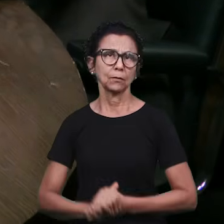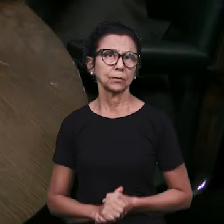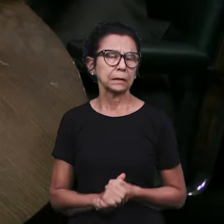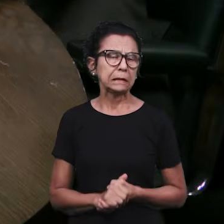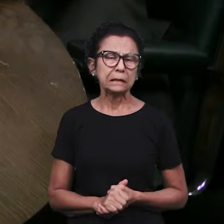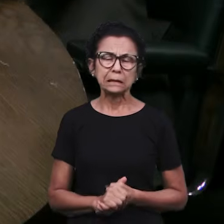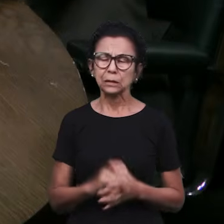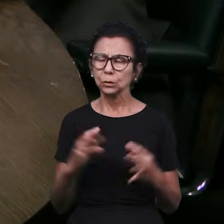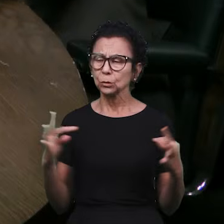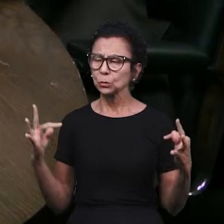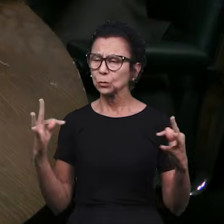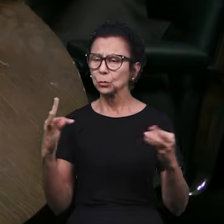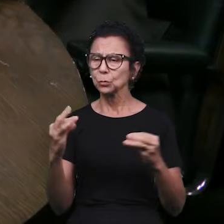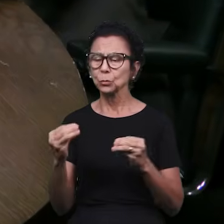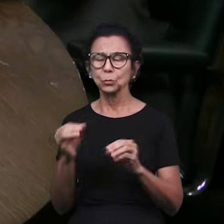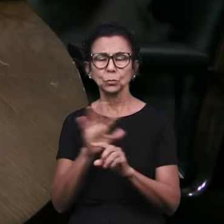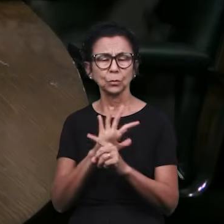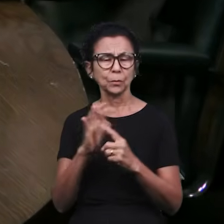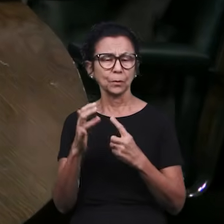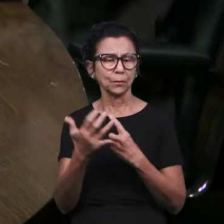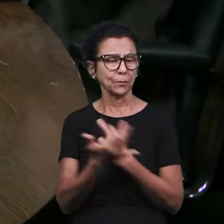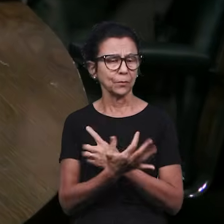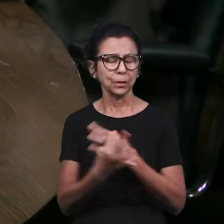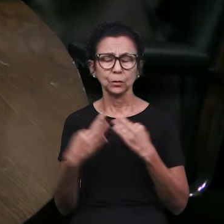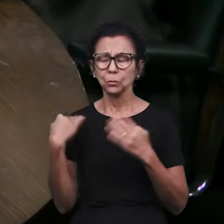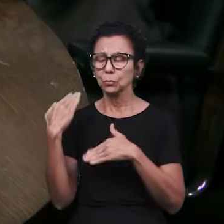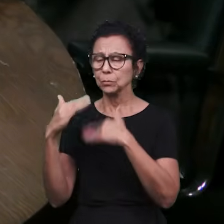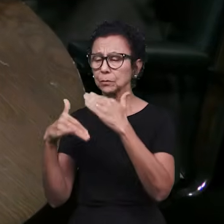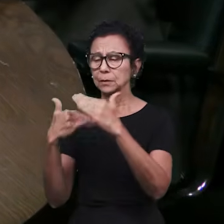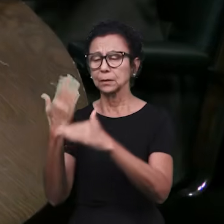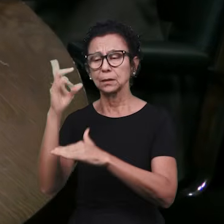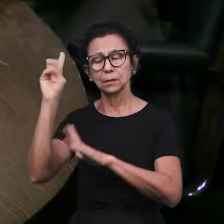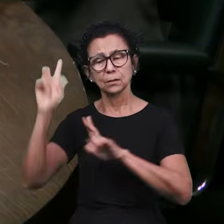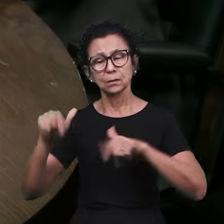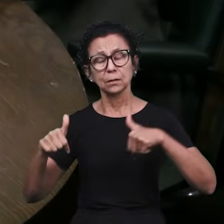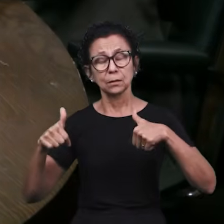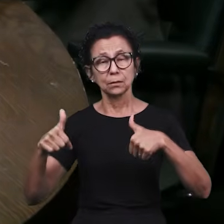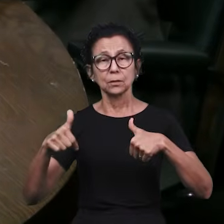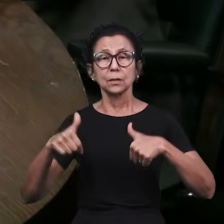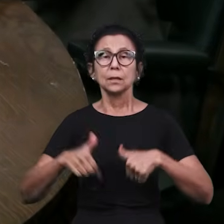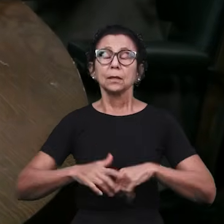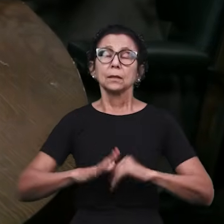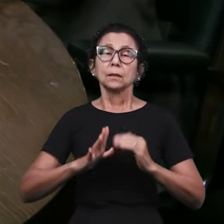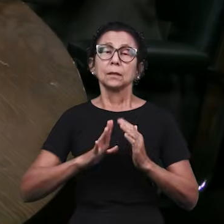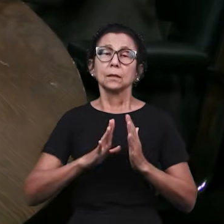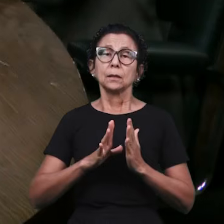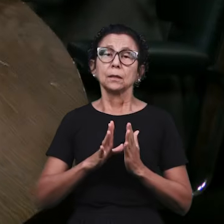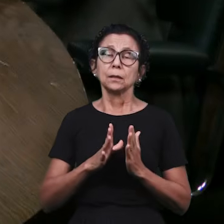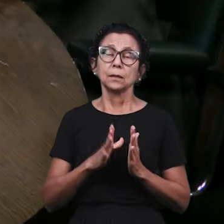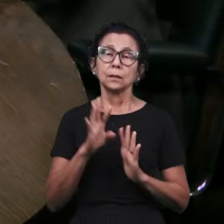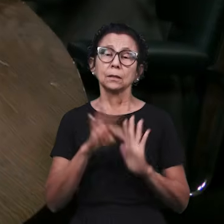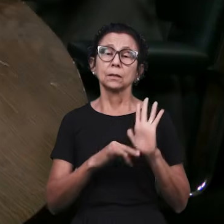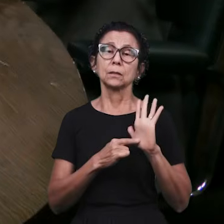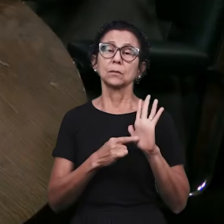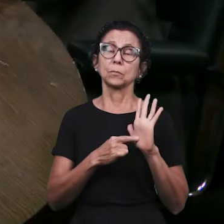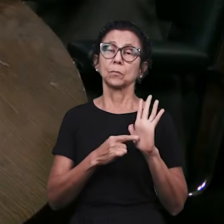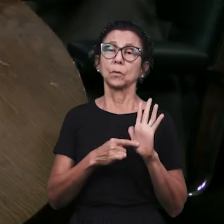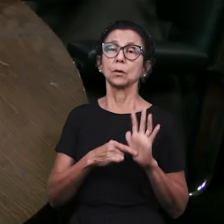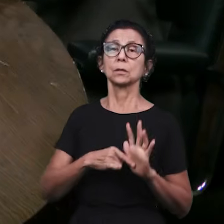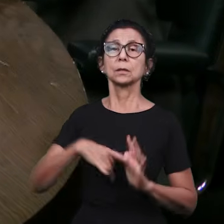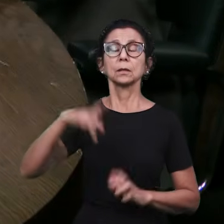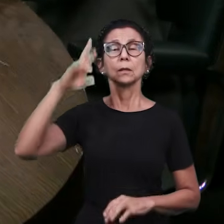havia prosperidade, havia operação do Senhor. E a palavra nos fala aqui que o